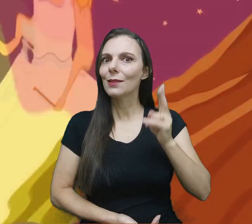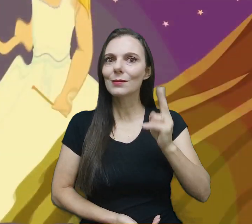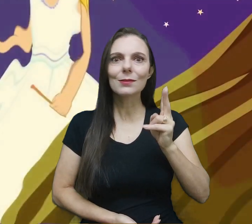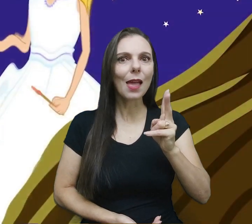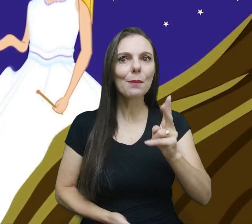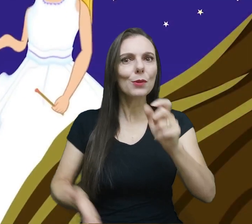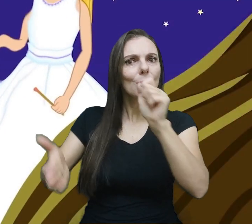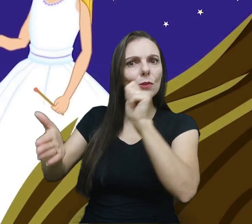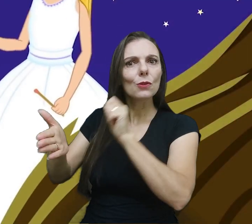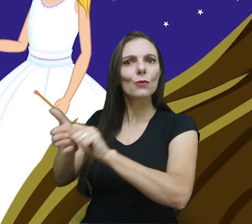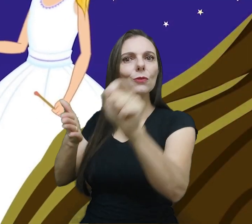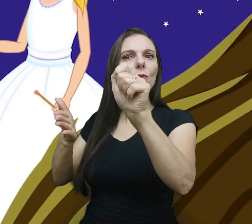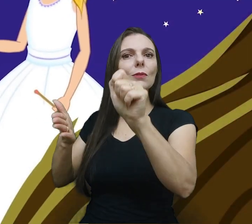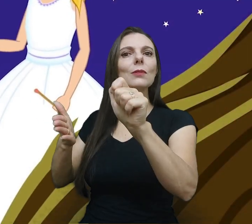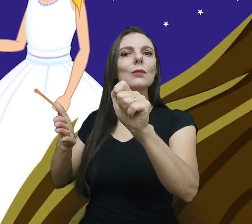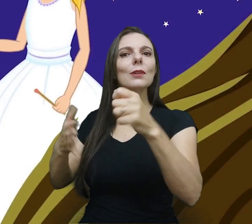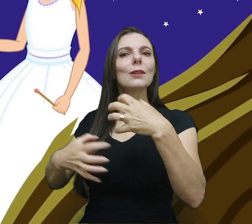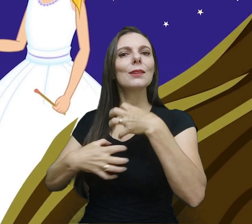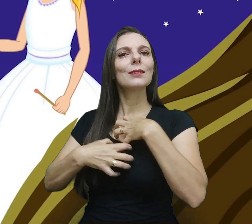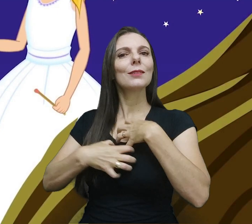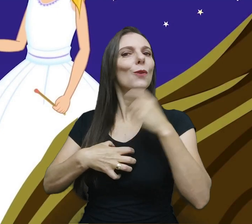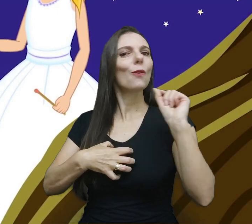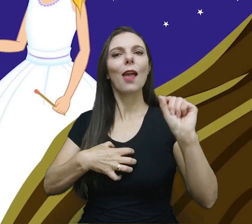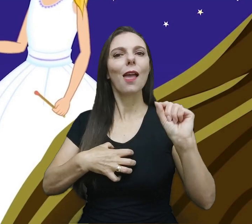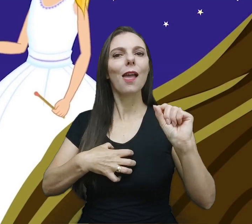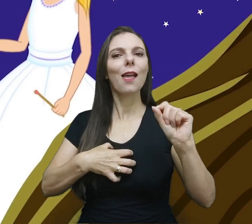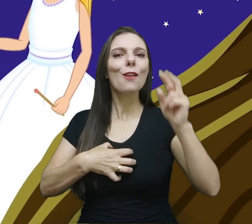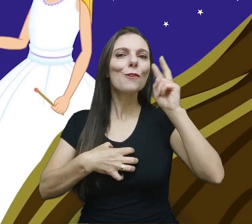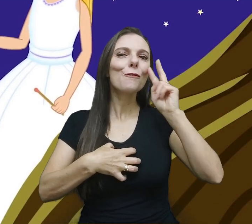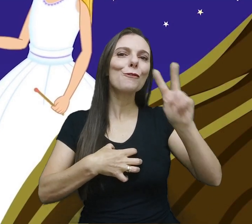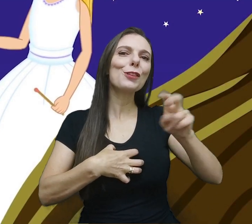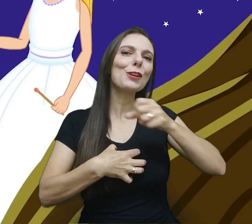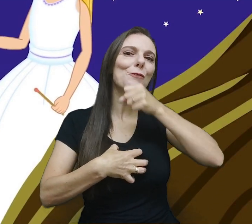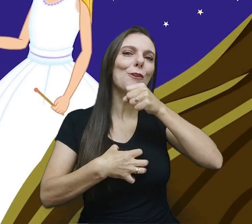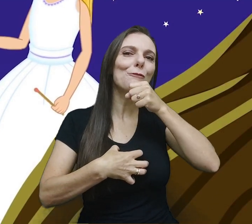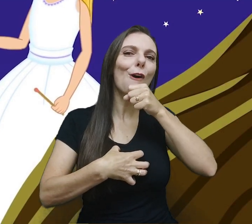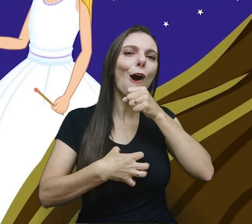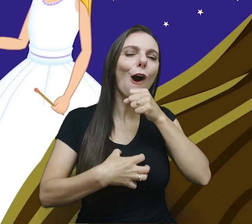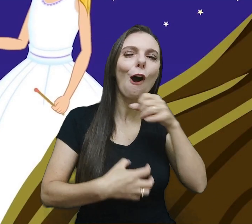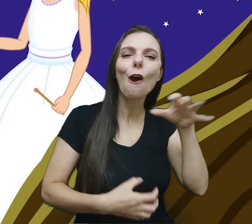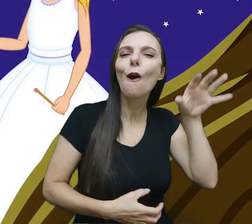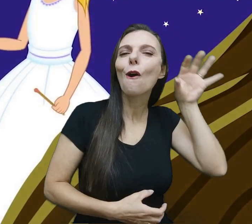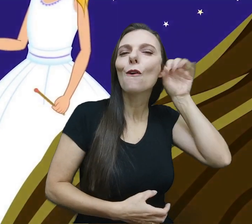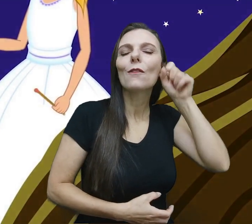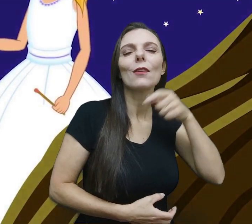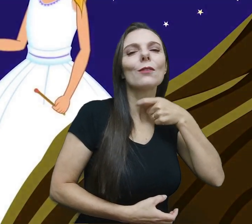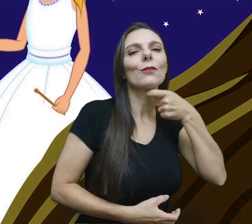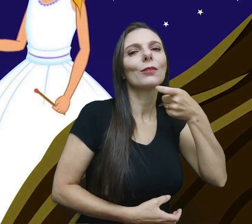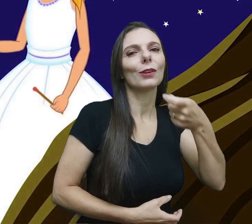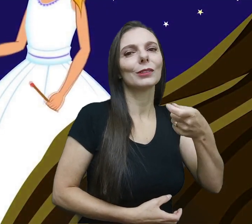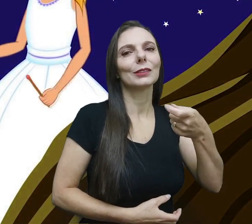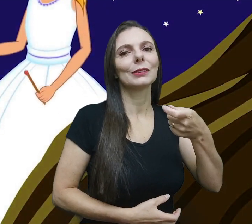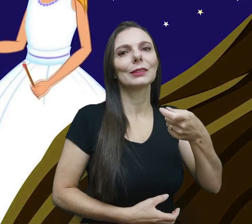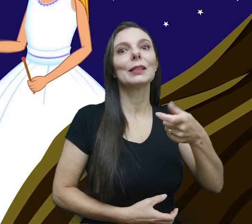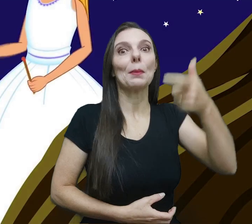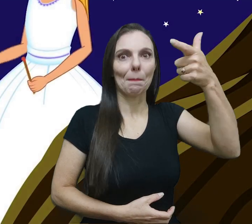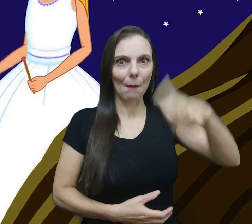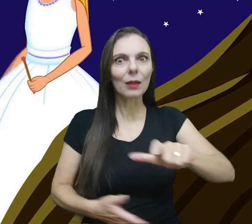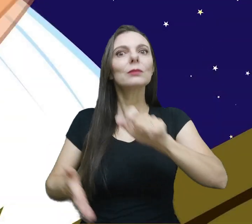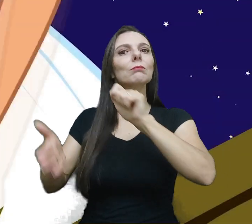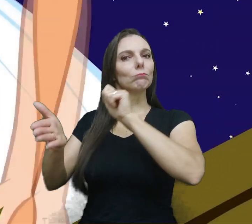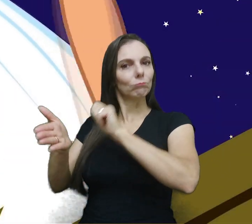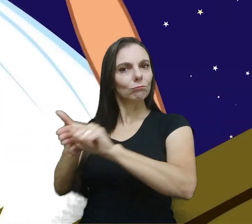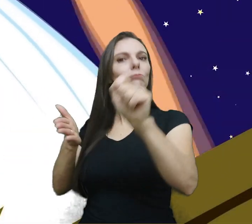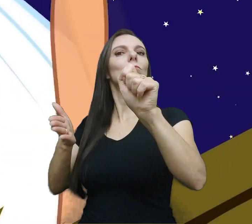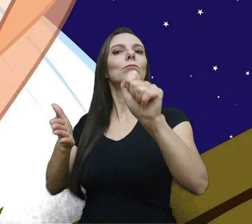Toda vez que acendia um fósforo, sentia como se estivesse vendo a sua avó e ouvindo a sua voz. A menina